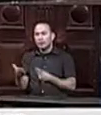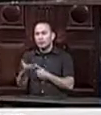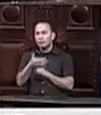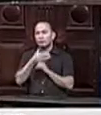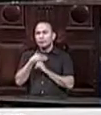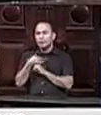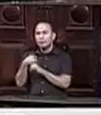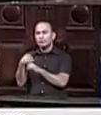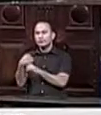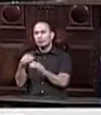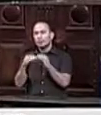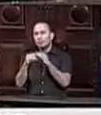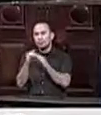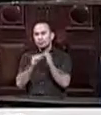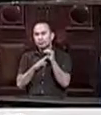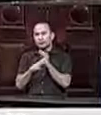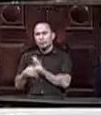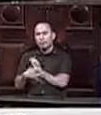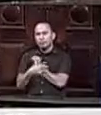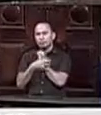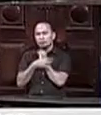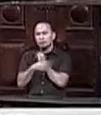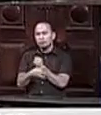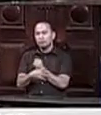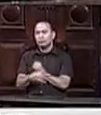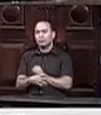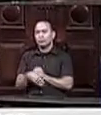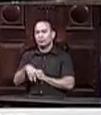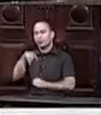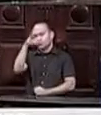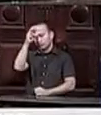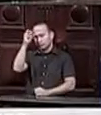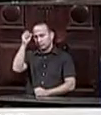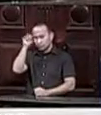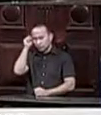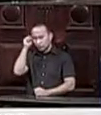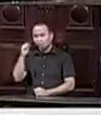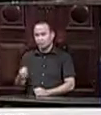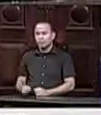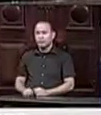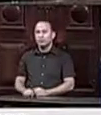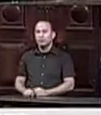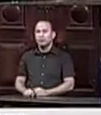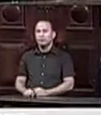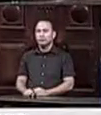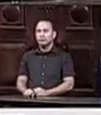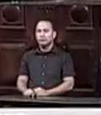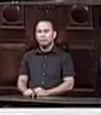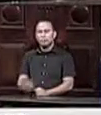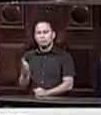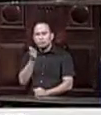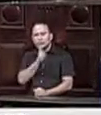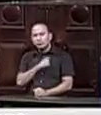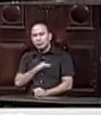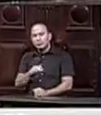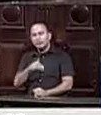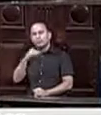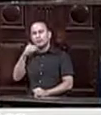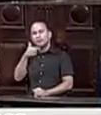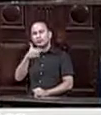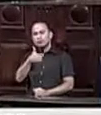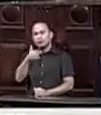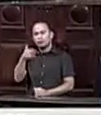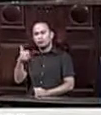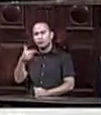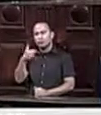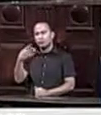segurança pública e da educação, ainda que tivéssemos conseguido, através de uma emenda, aumentar de 21 para 24